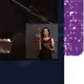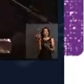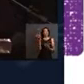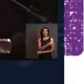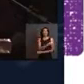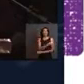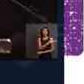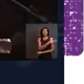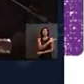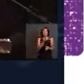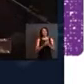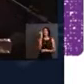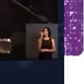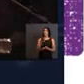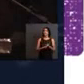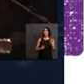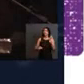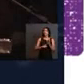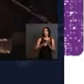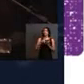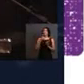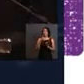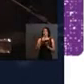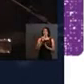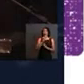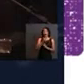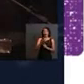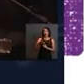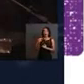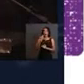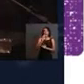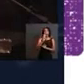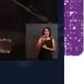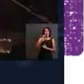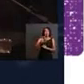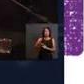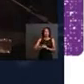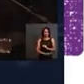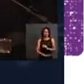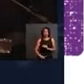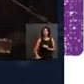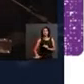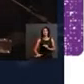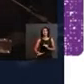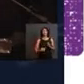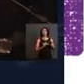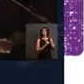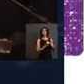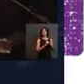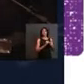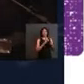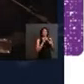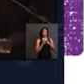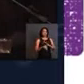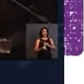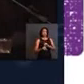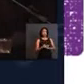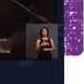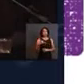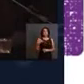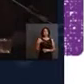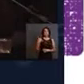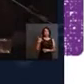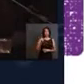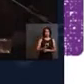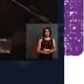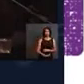para alfabetização. Alfabetizar a criança no tempo certo vai dizer se aquela